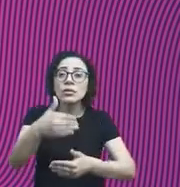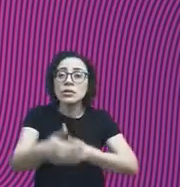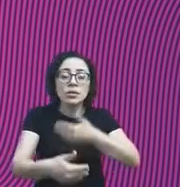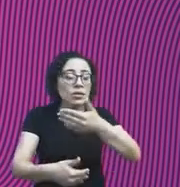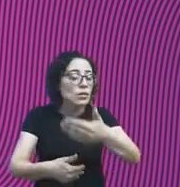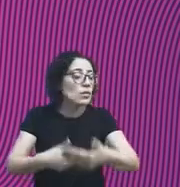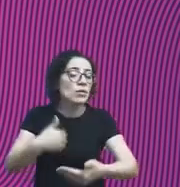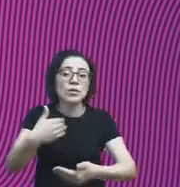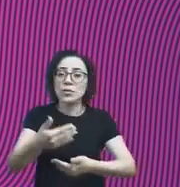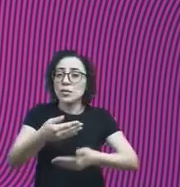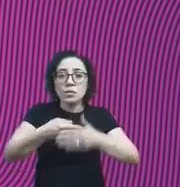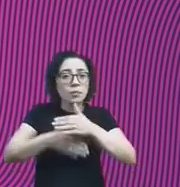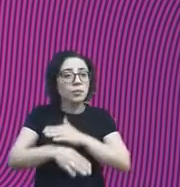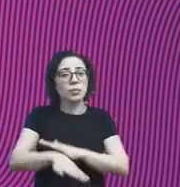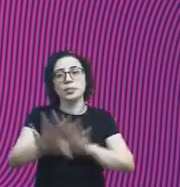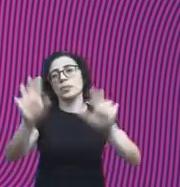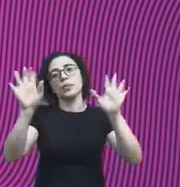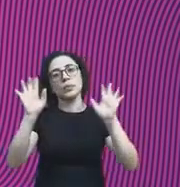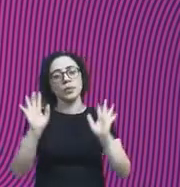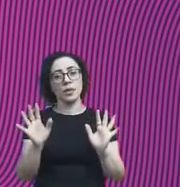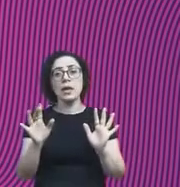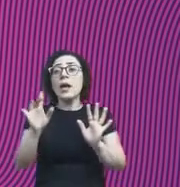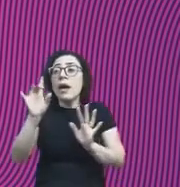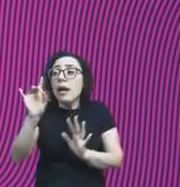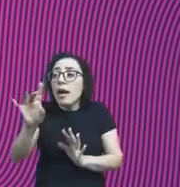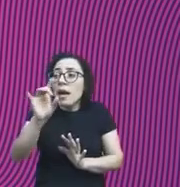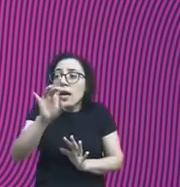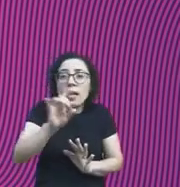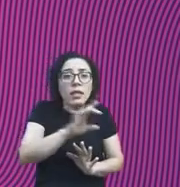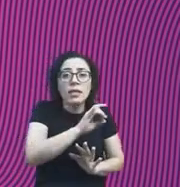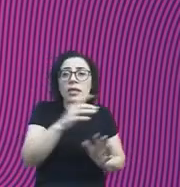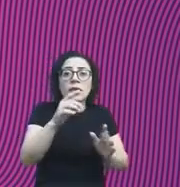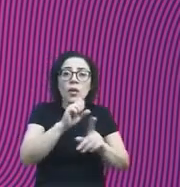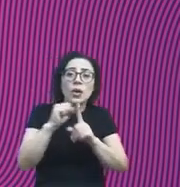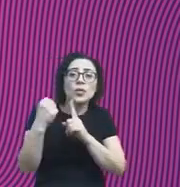vários níveis de aprendizado da sociedade.